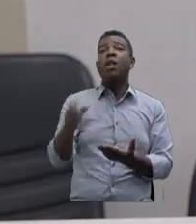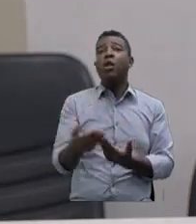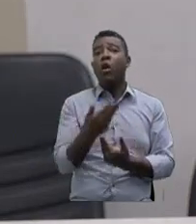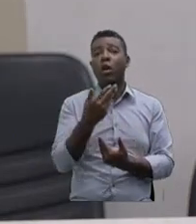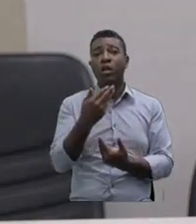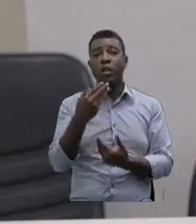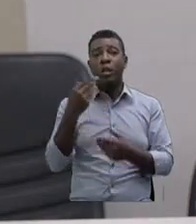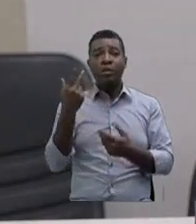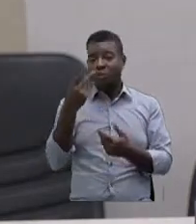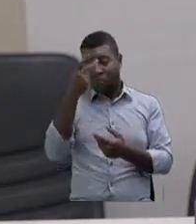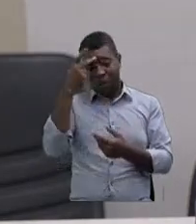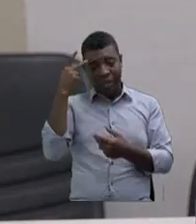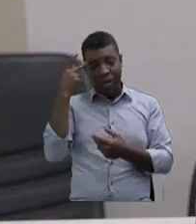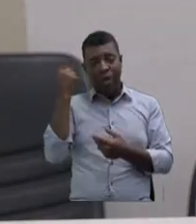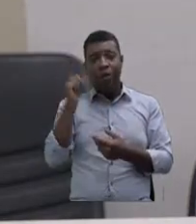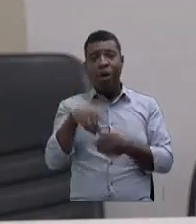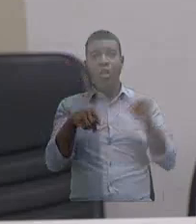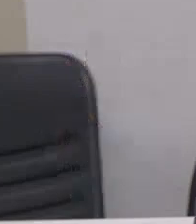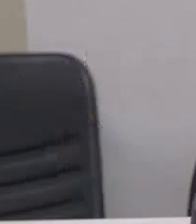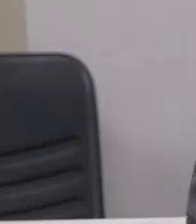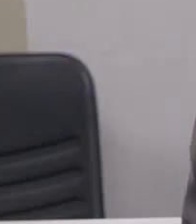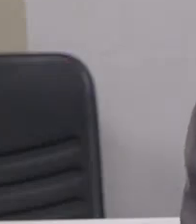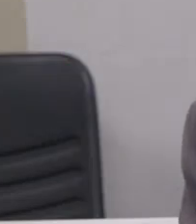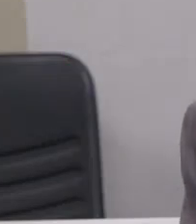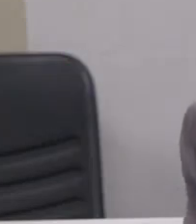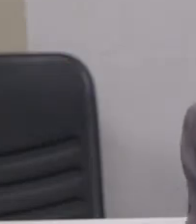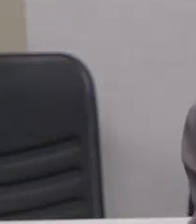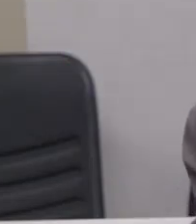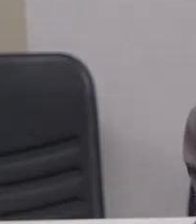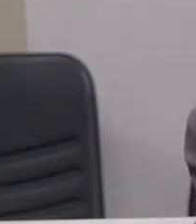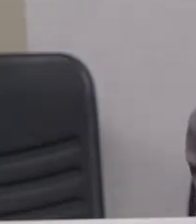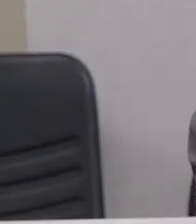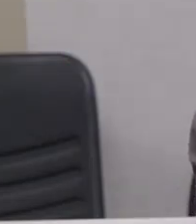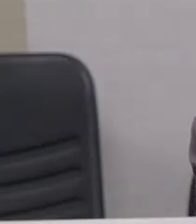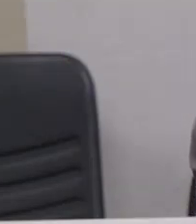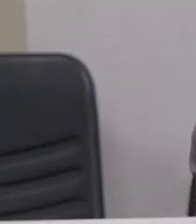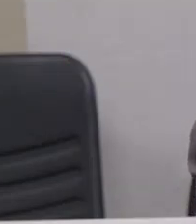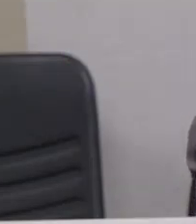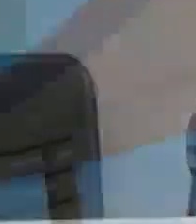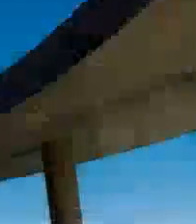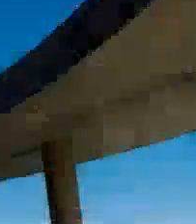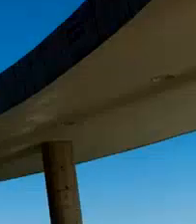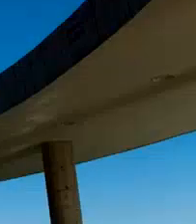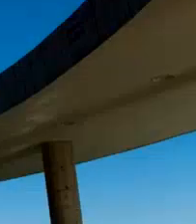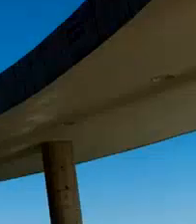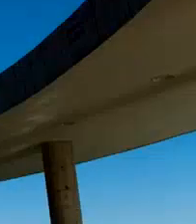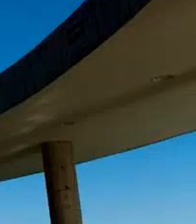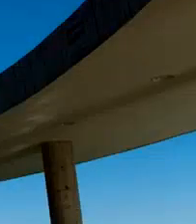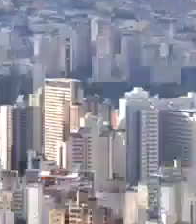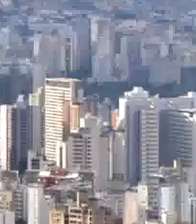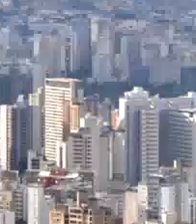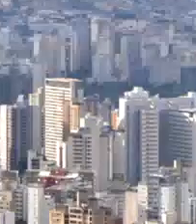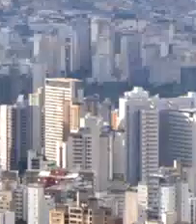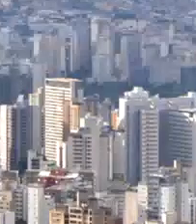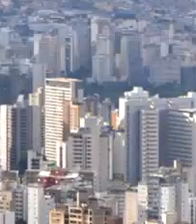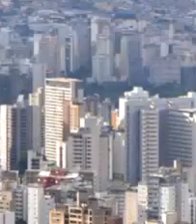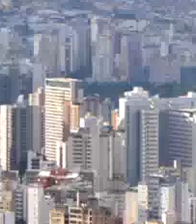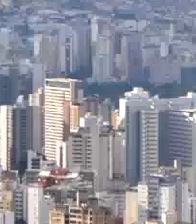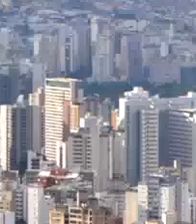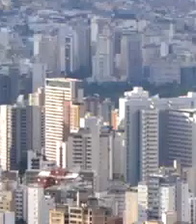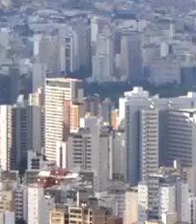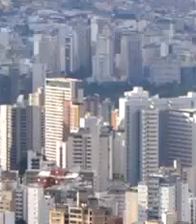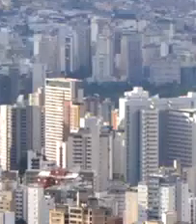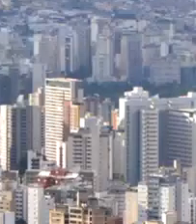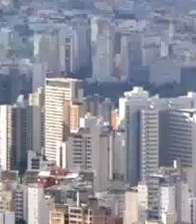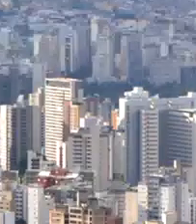Minas Gerais entre janeiro e abril de 2023, um aumento muito grande, também sendo recorde. Voos,